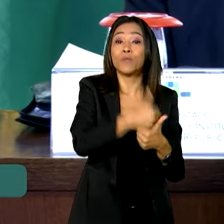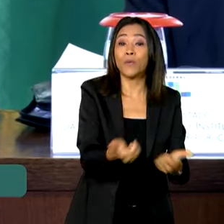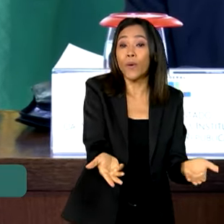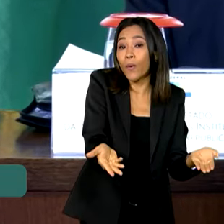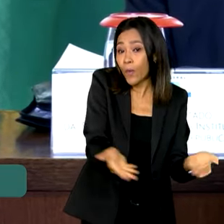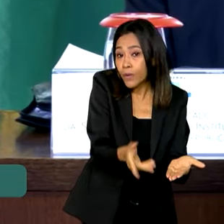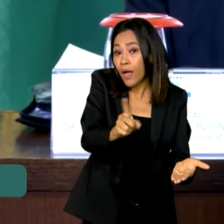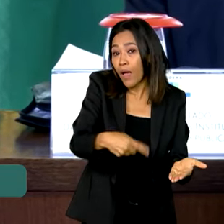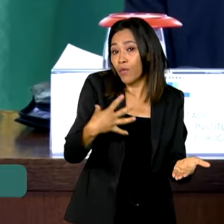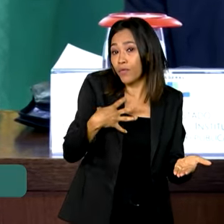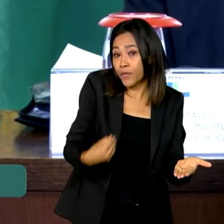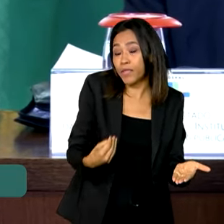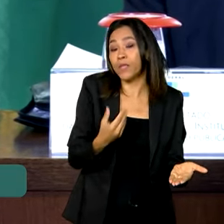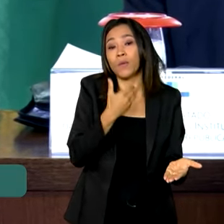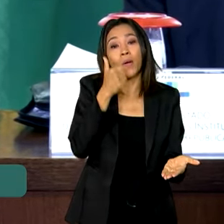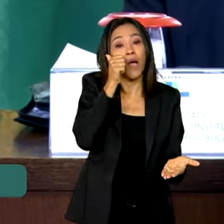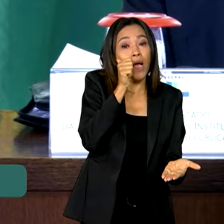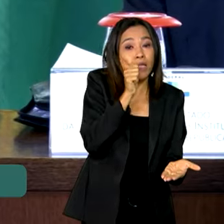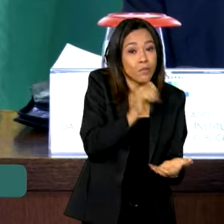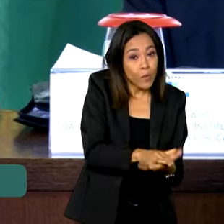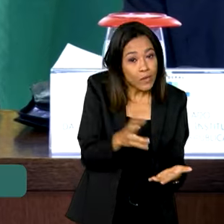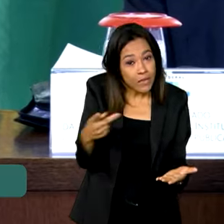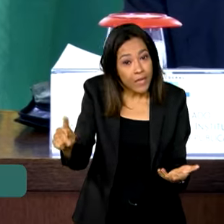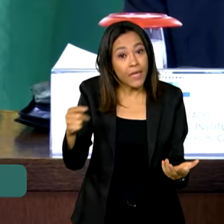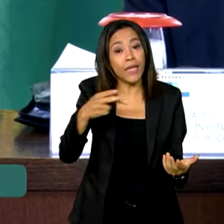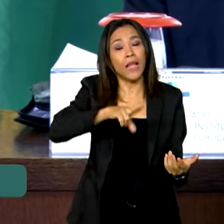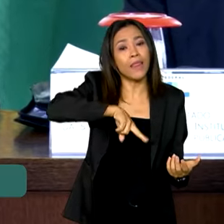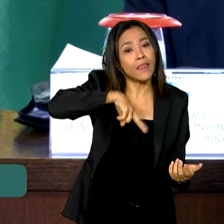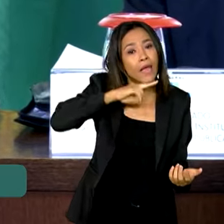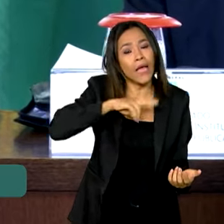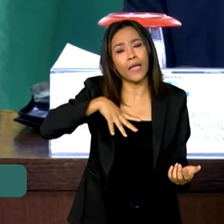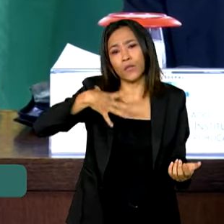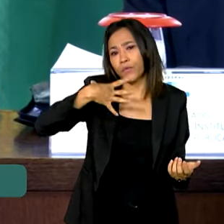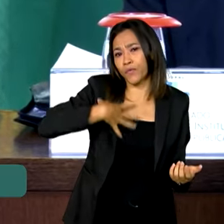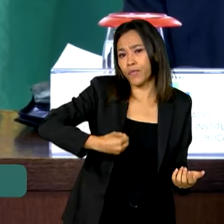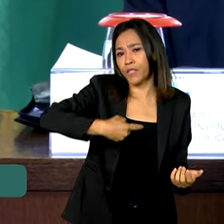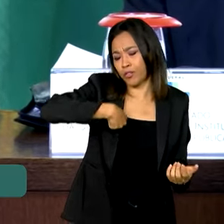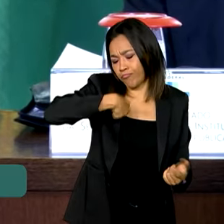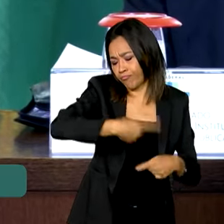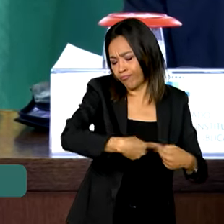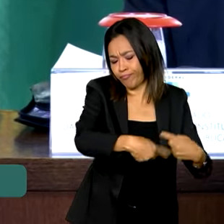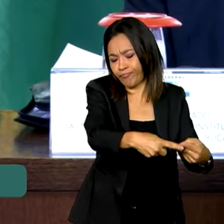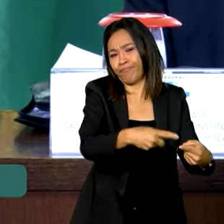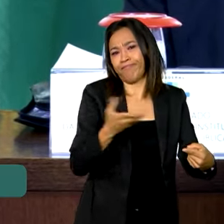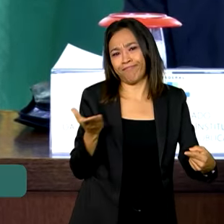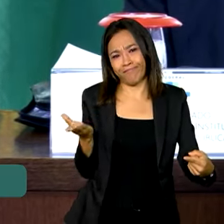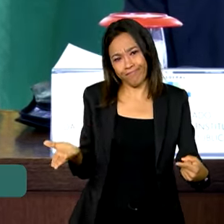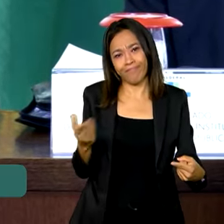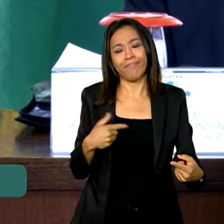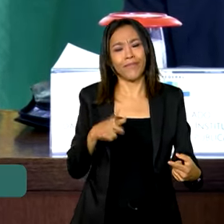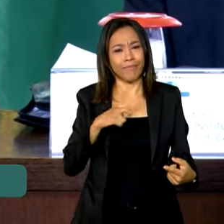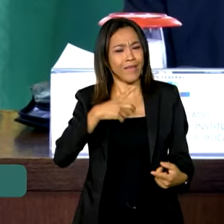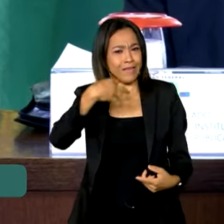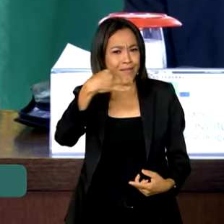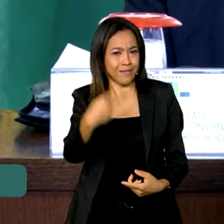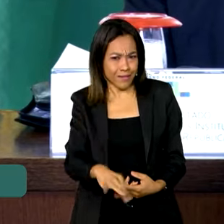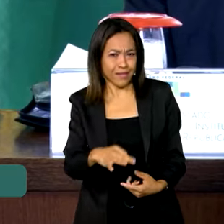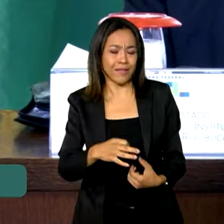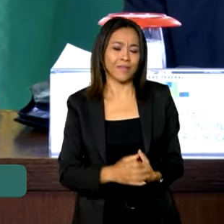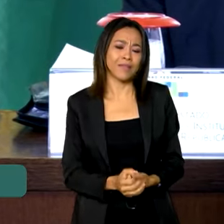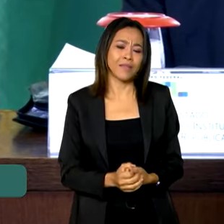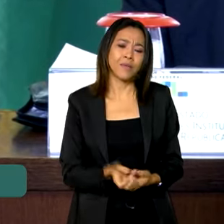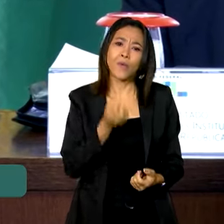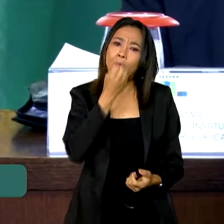sabe, pela mulher, pela filha, pelos netos, pelo bisneto, pelos tataranetos. E eu tenho certeza que uma boa